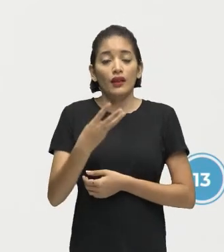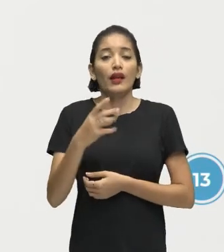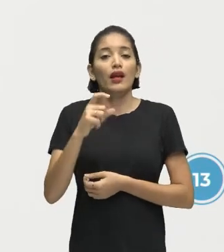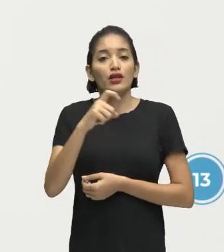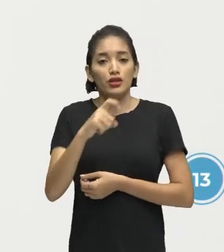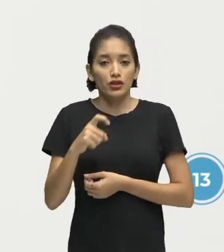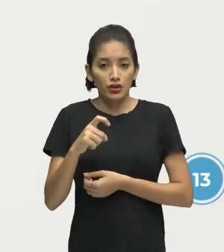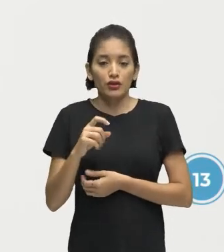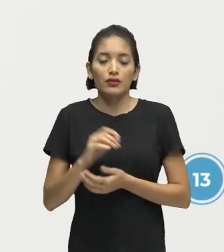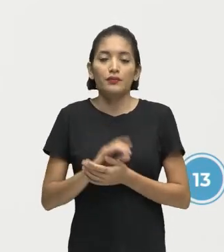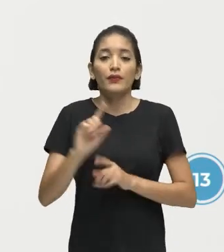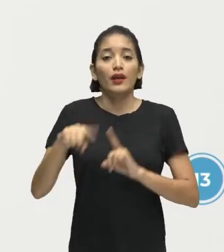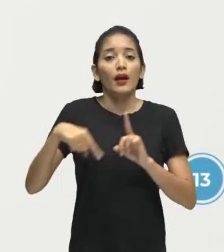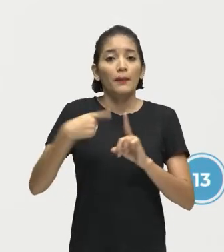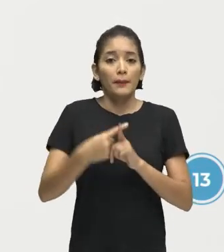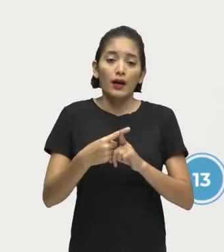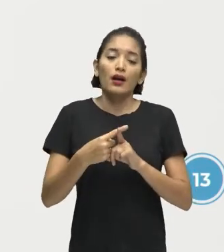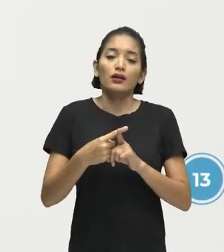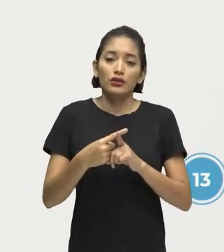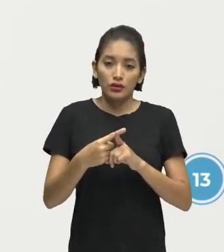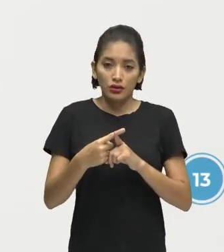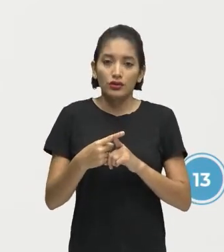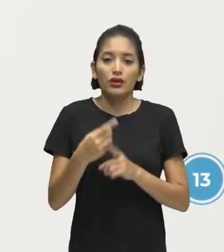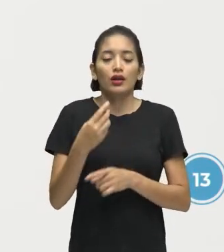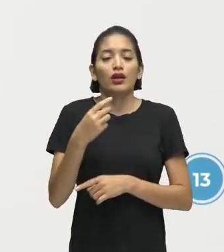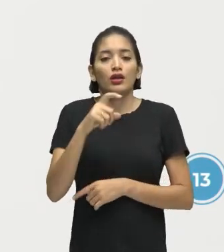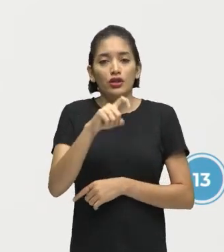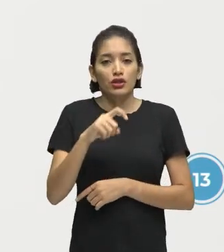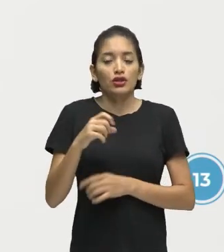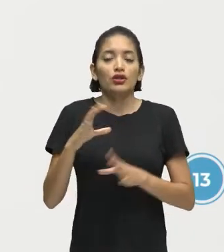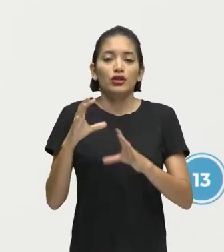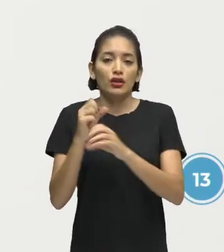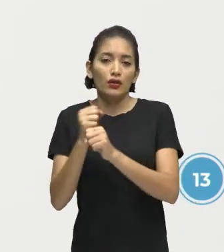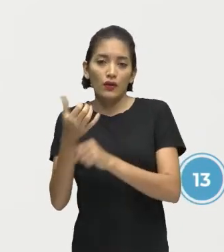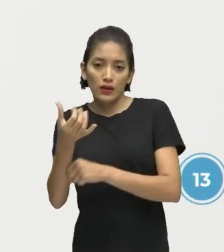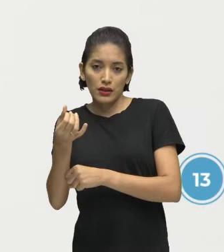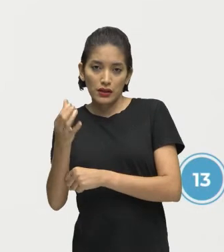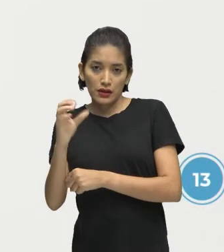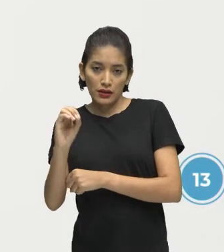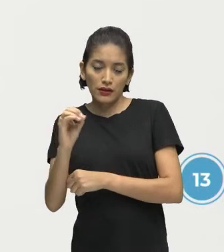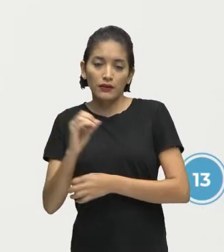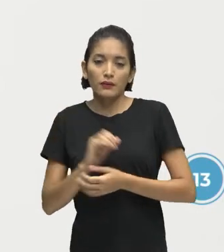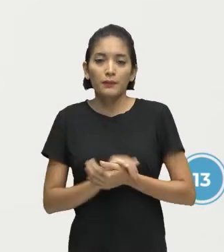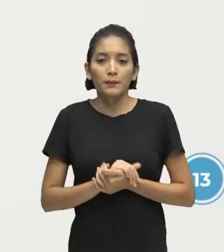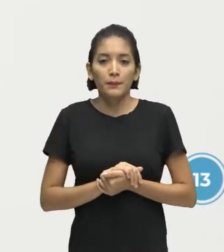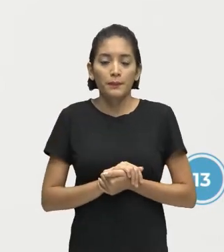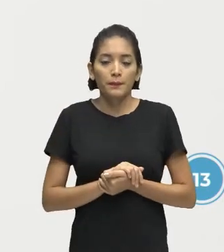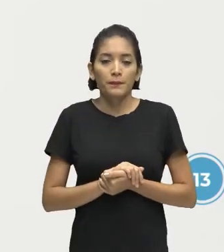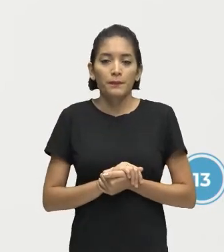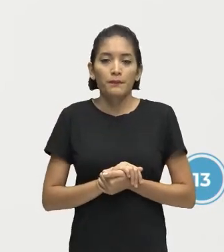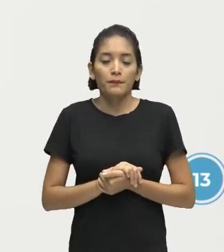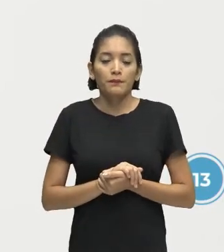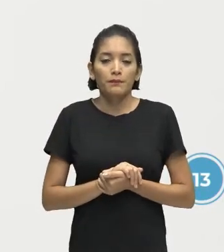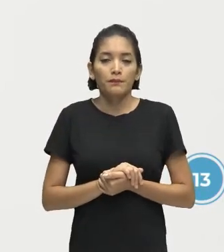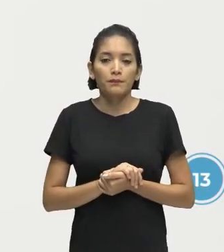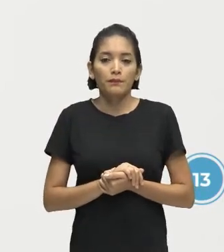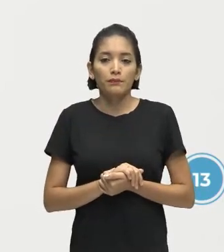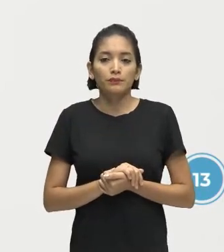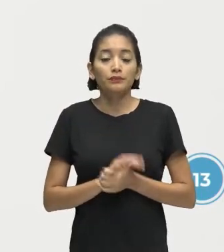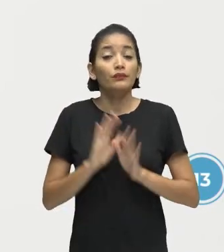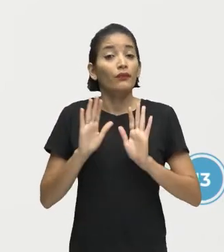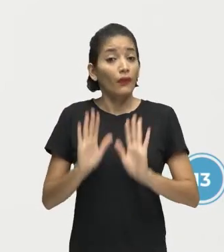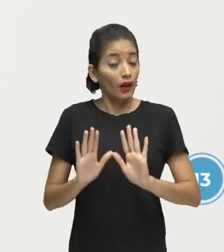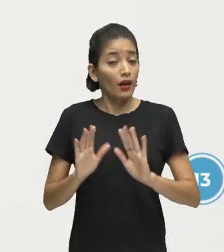3x mais x igual a 60. Temos aqui a nossa expressão, mas a